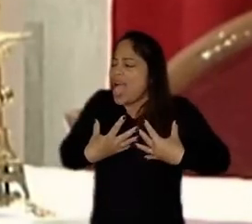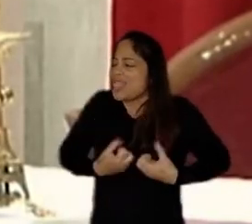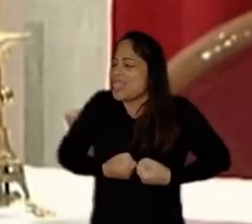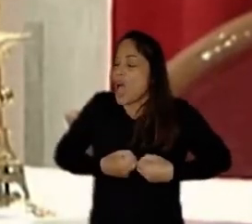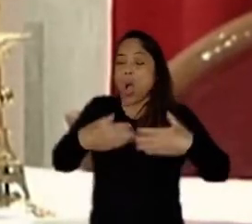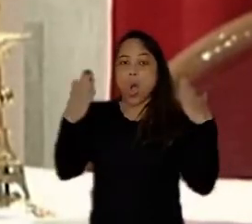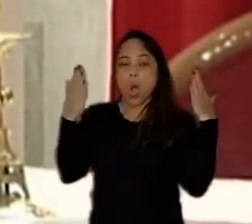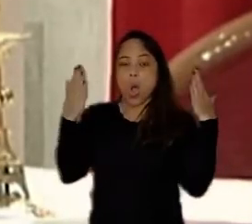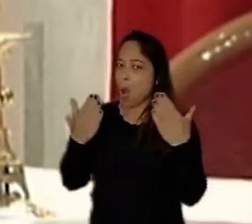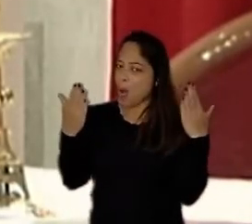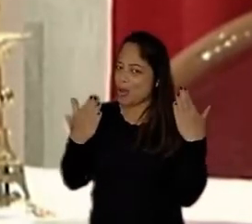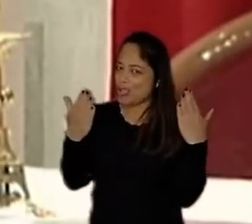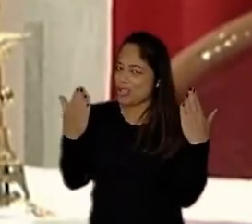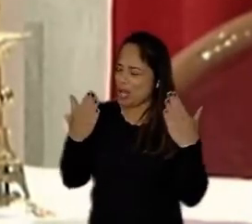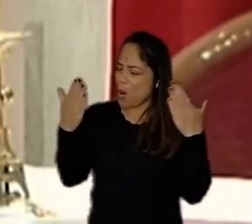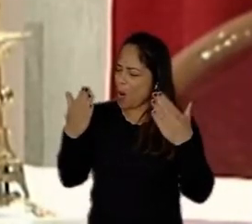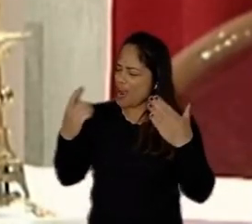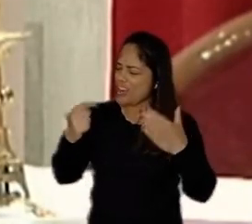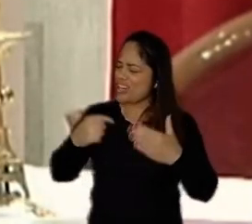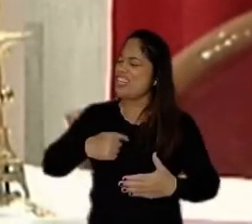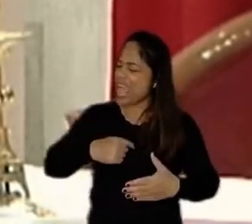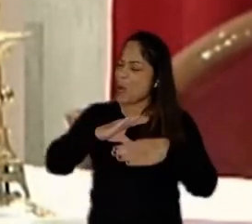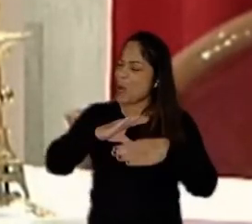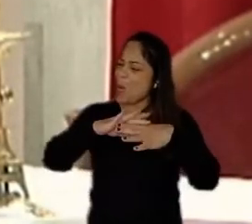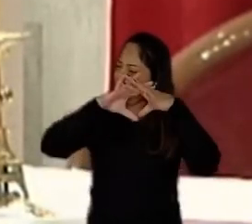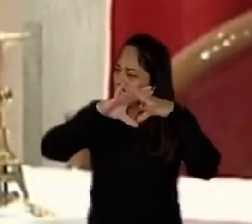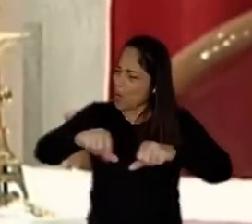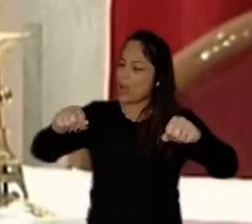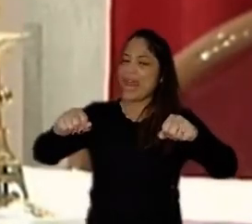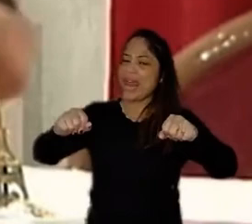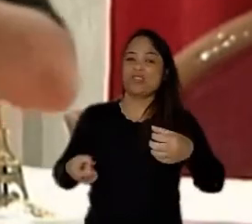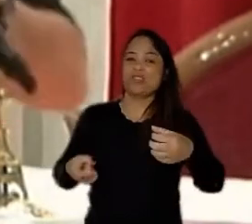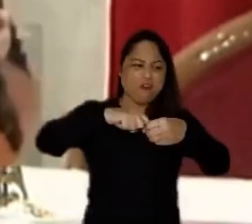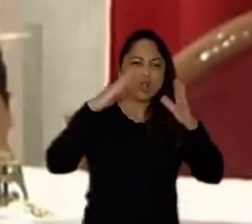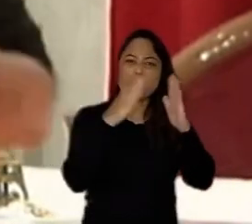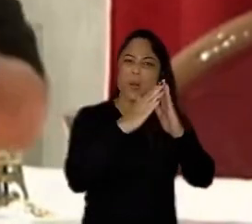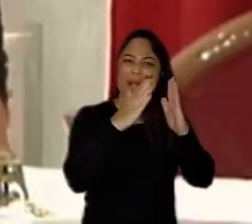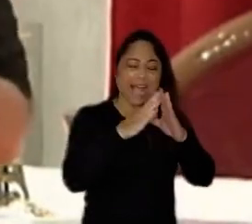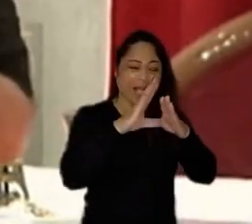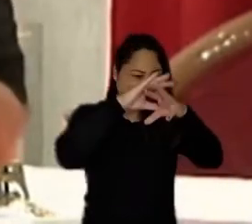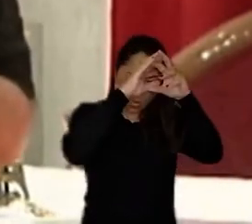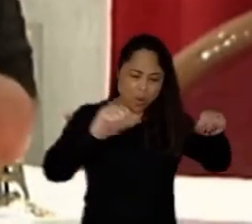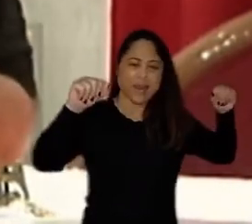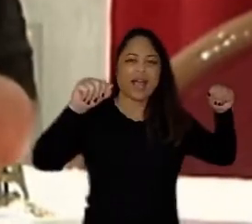ainda hoje você volta curado para casa e acabou.